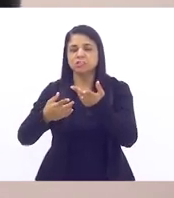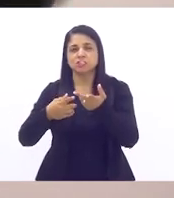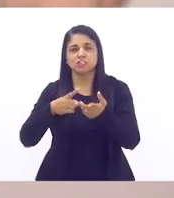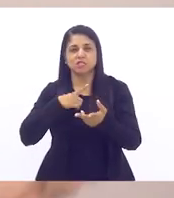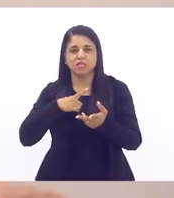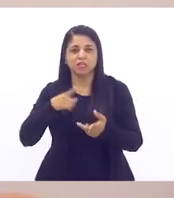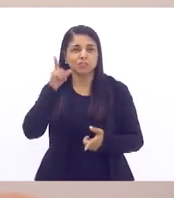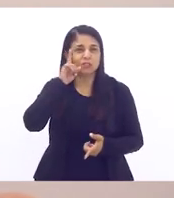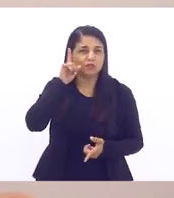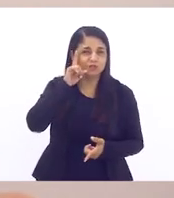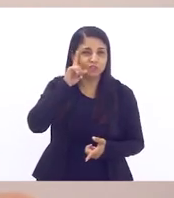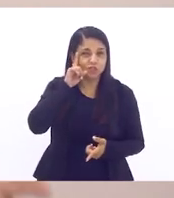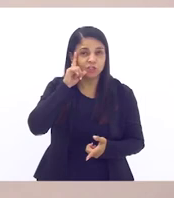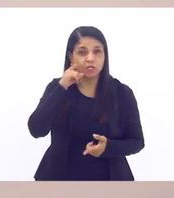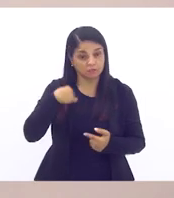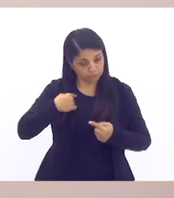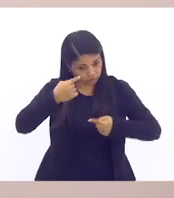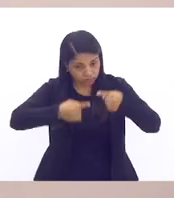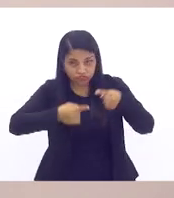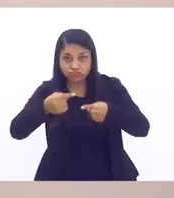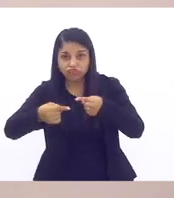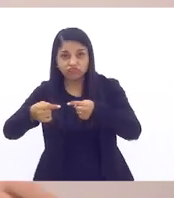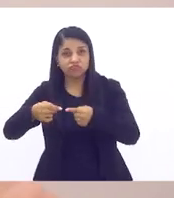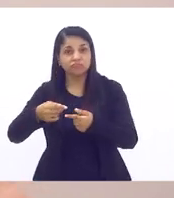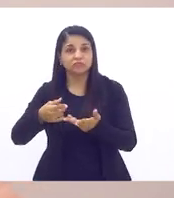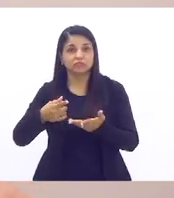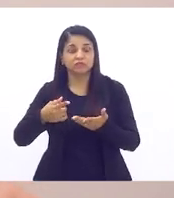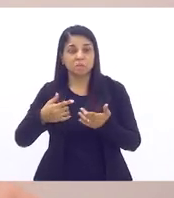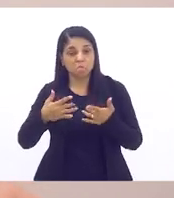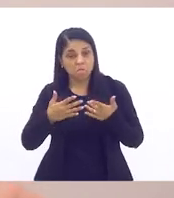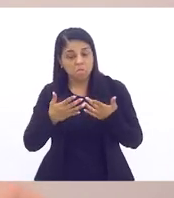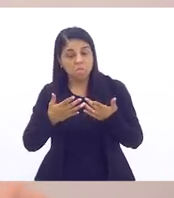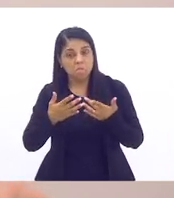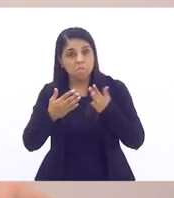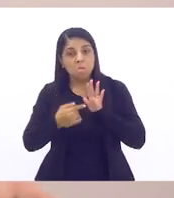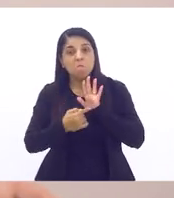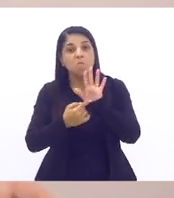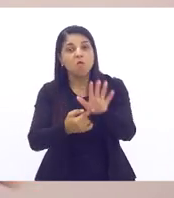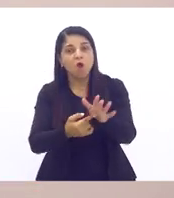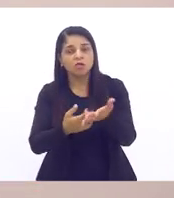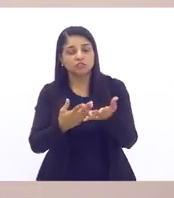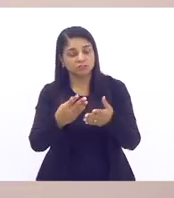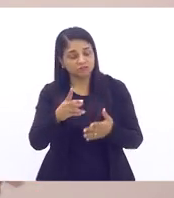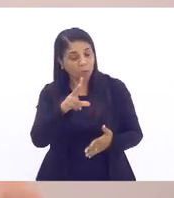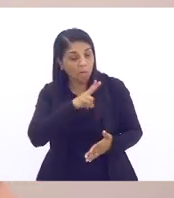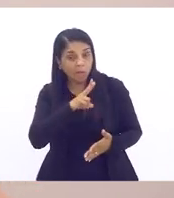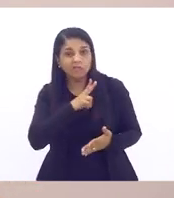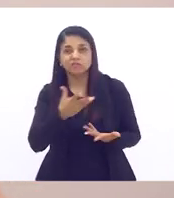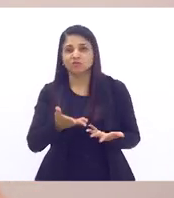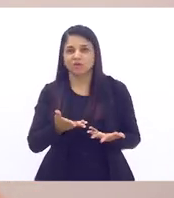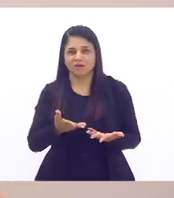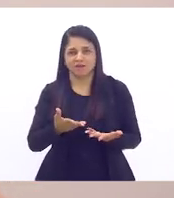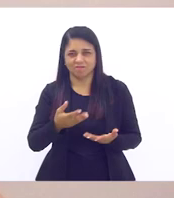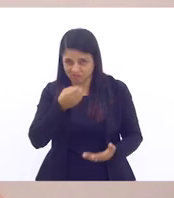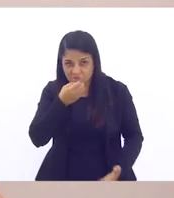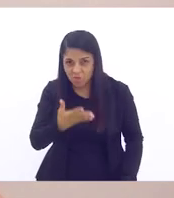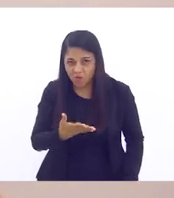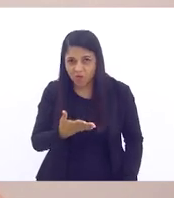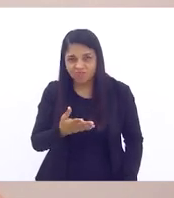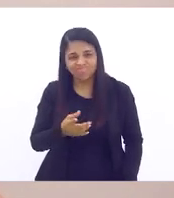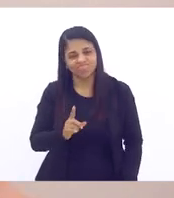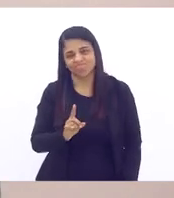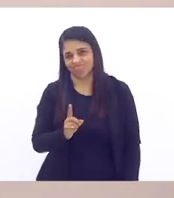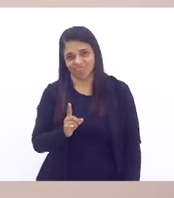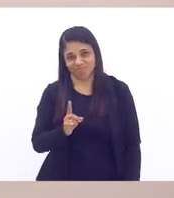descortina uma série de questões minha gente você mostra a sua intimidade ninguém acha que isso é bom